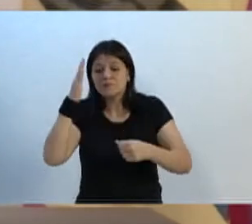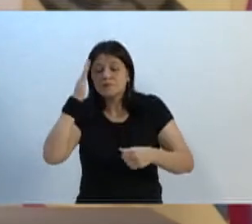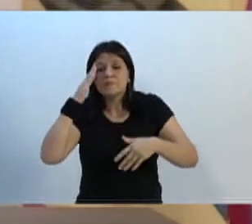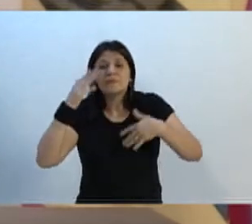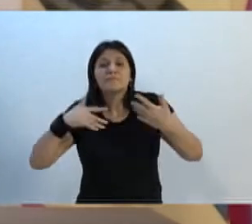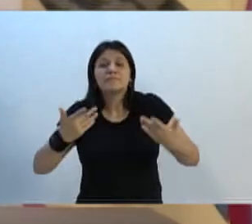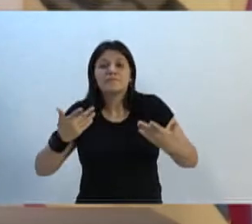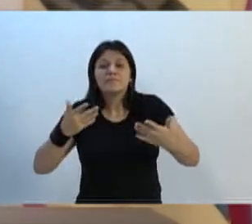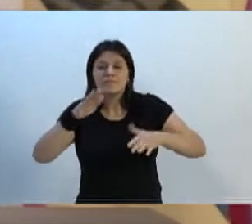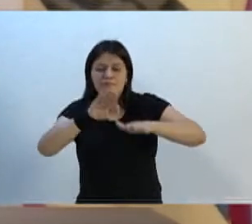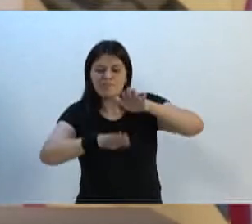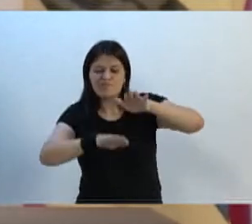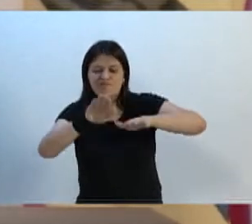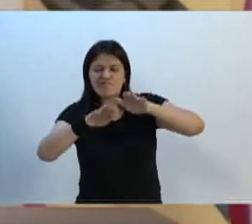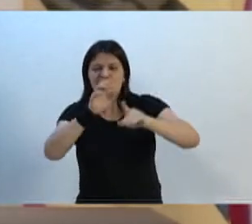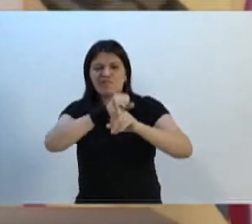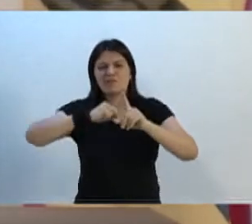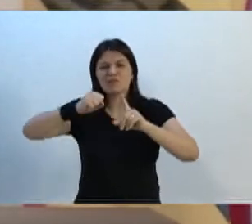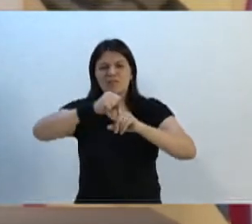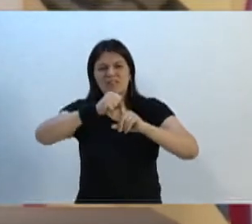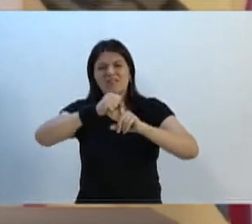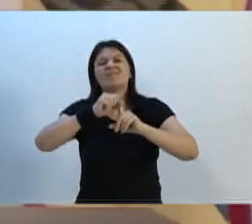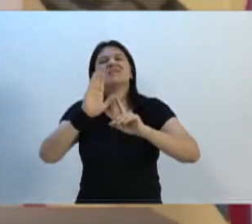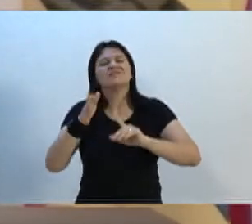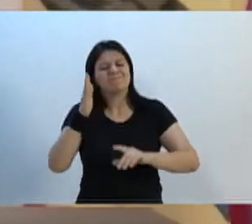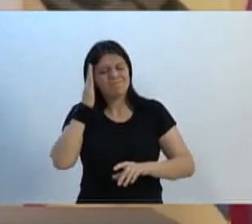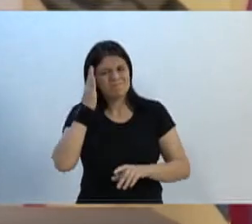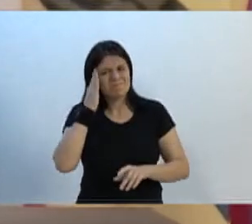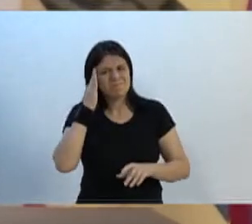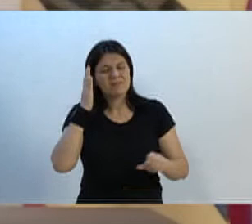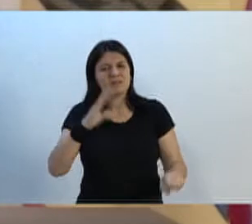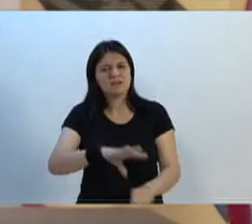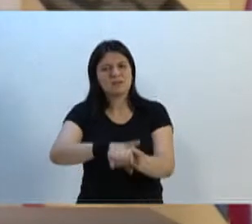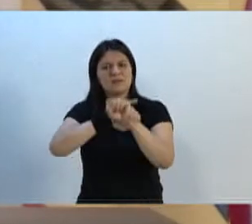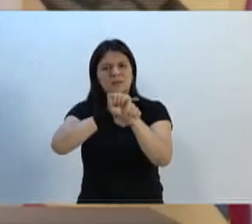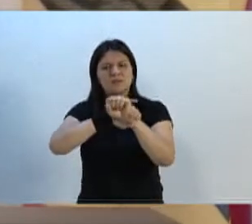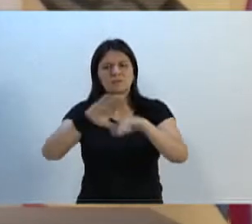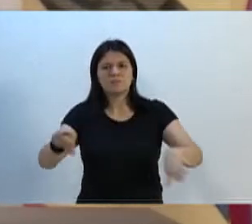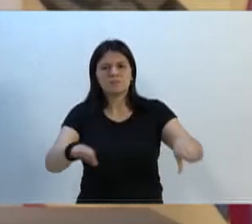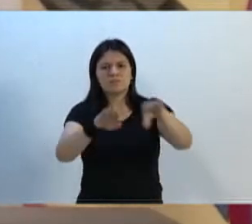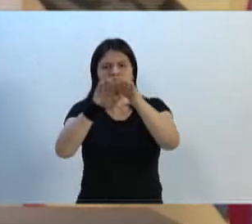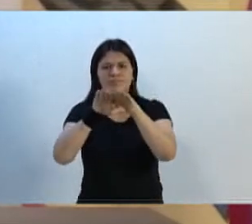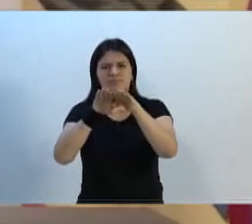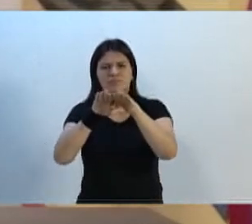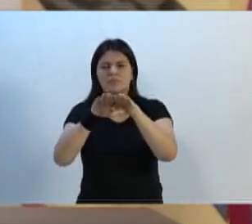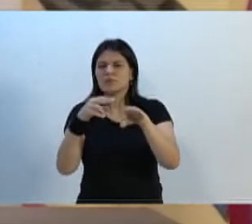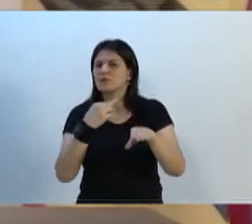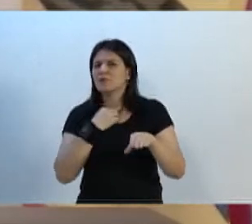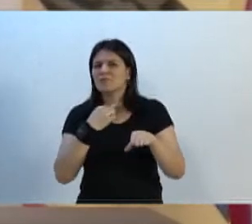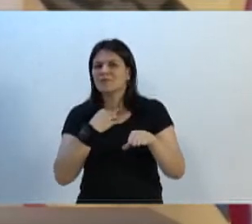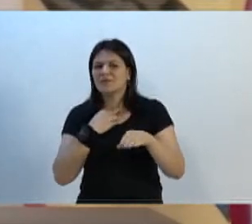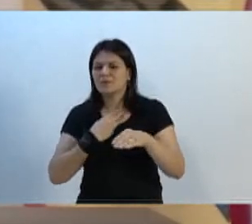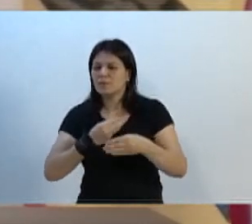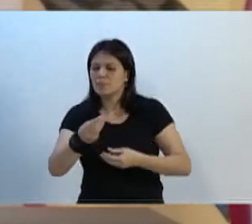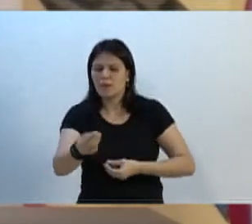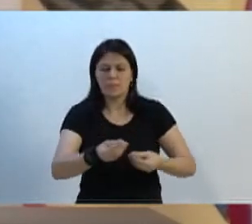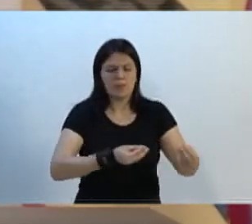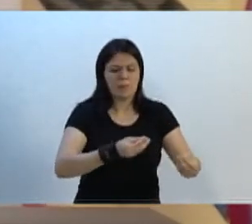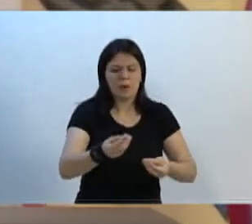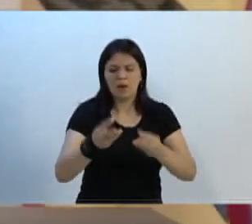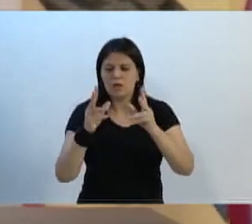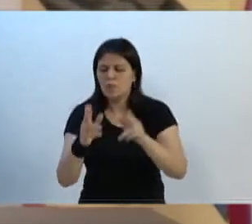desigualdades sociais estão aí nós sabemos para garantir uns Equidade social não dá para dar o mesmo para todos os locais